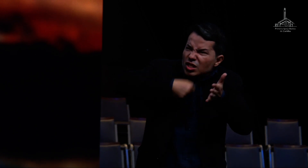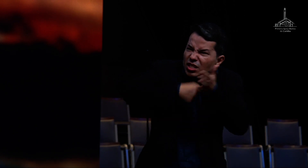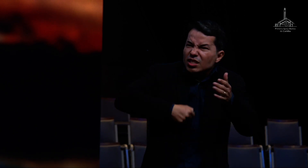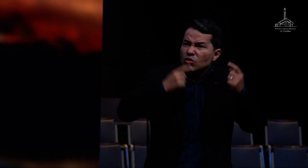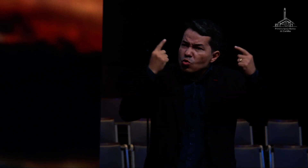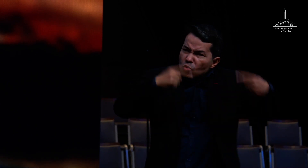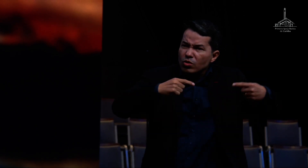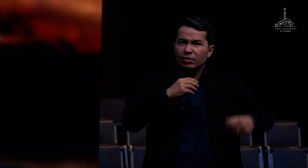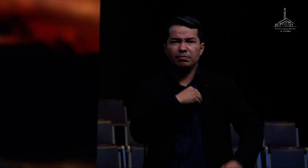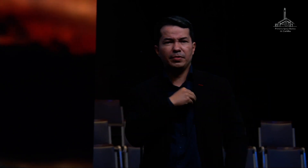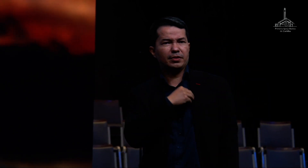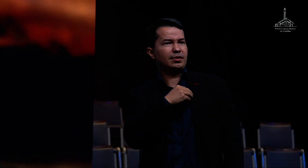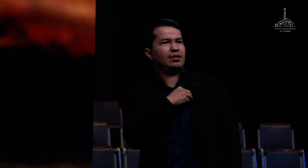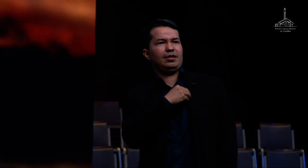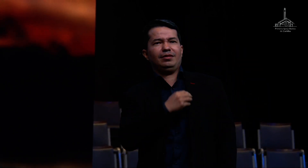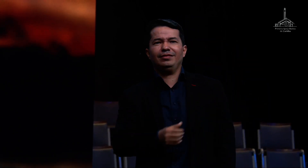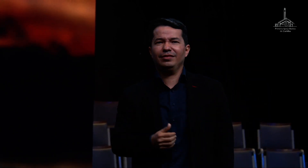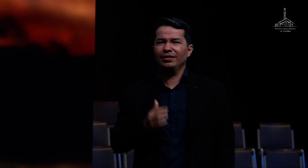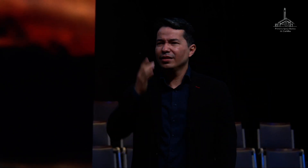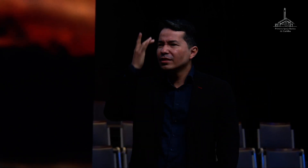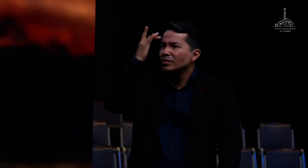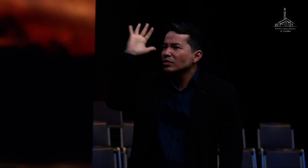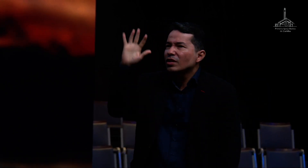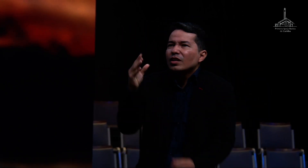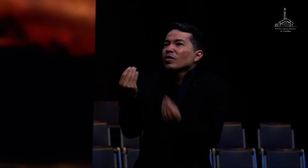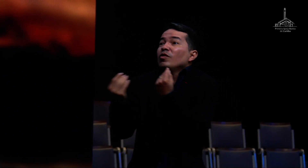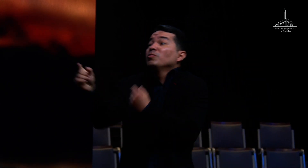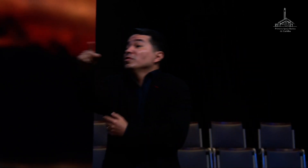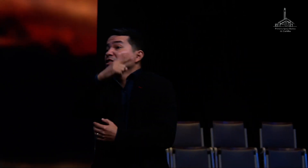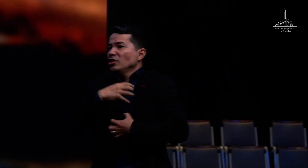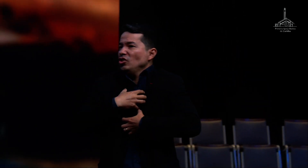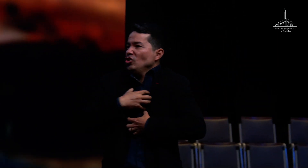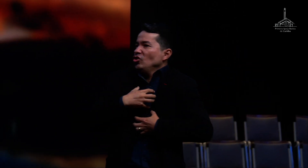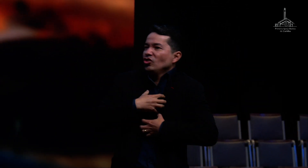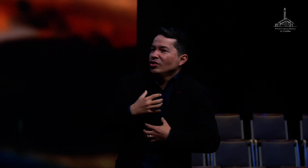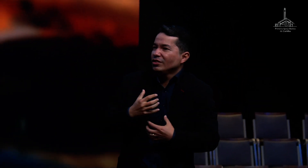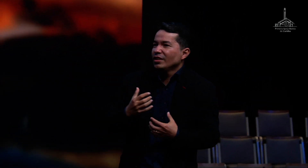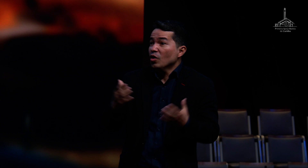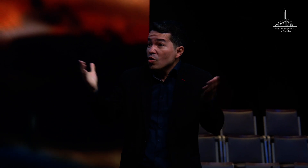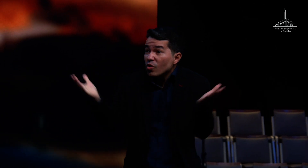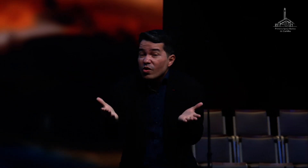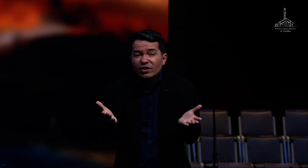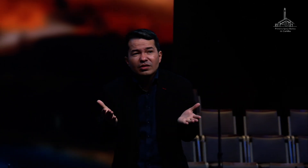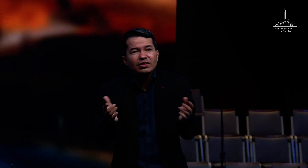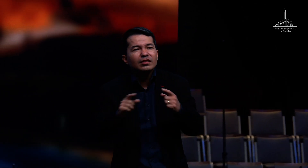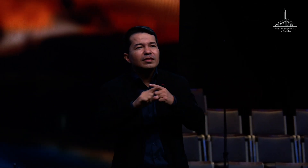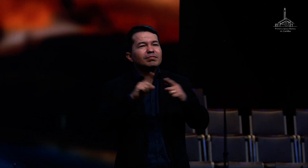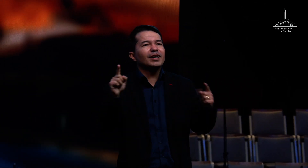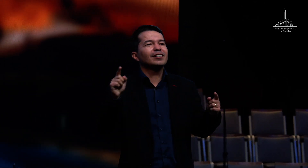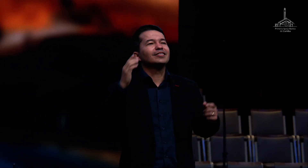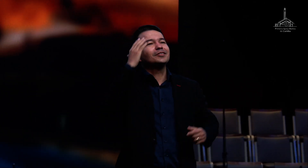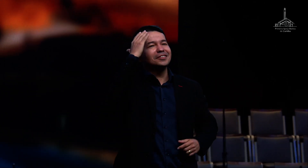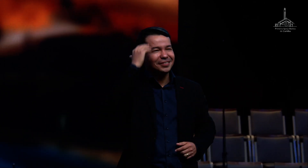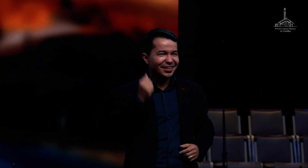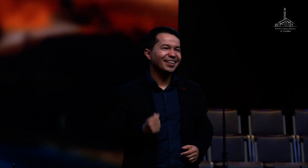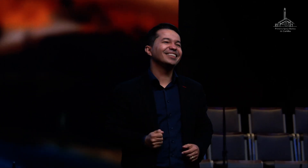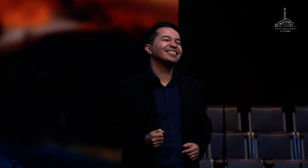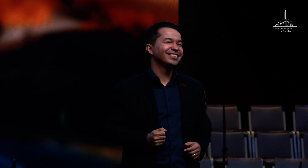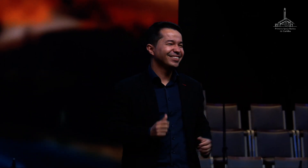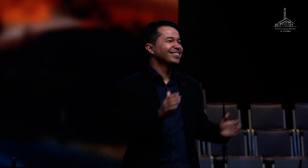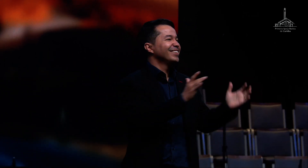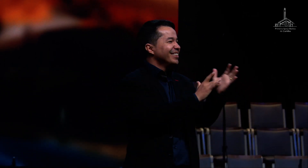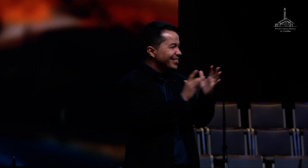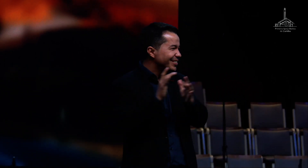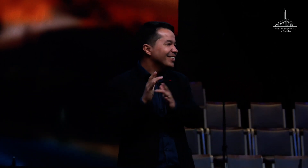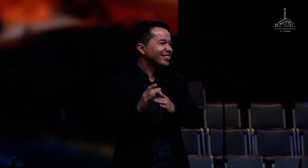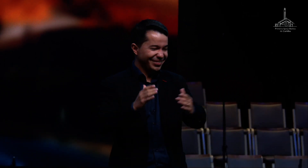abandono, né? Quais são as suas lutas contra o pecado. Eu não sei qual é o seu sentimento hoje, mas o que